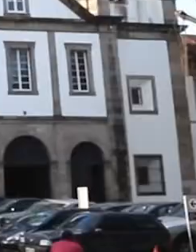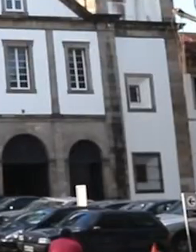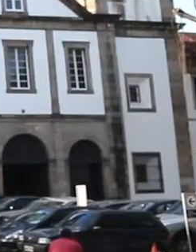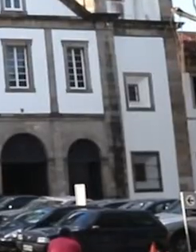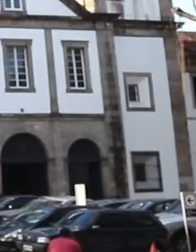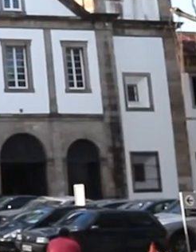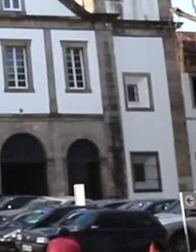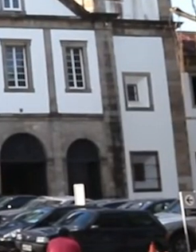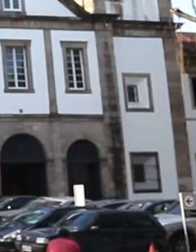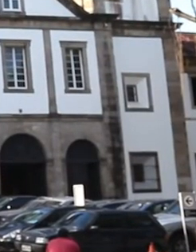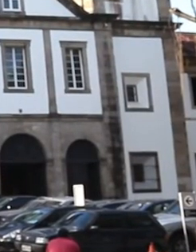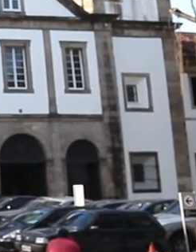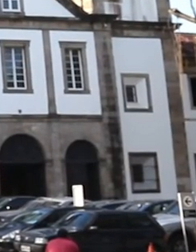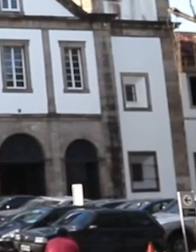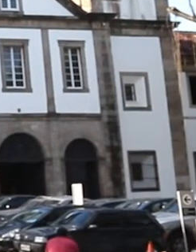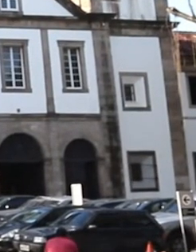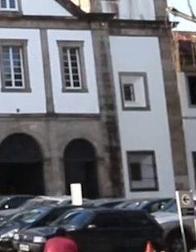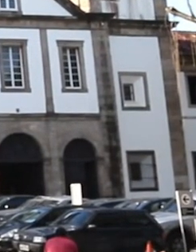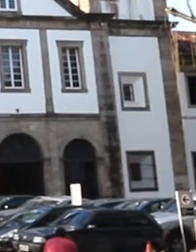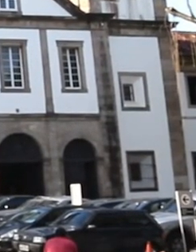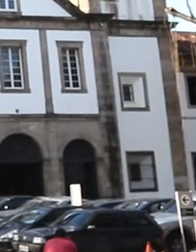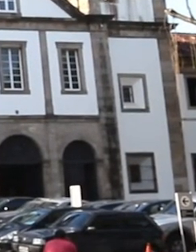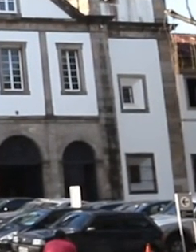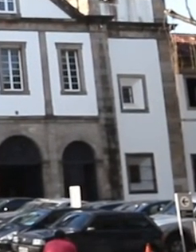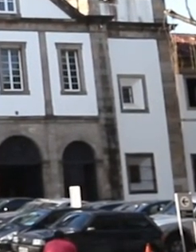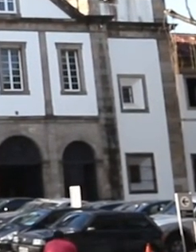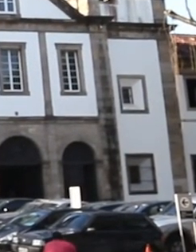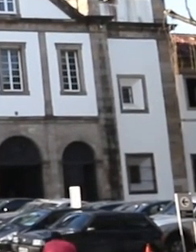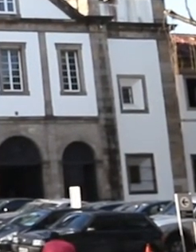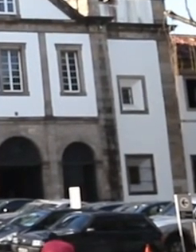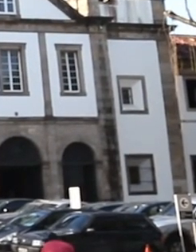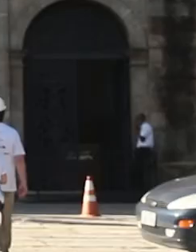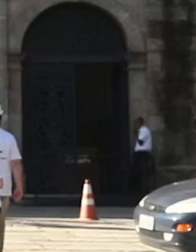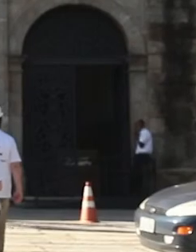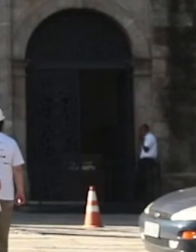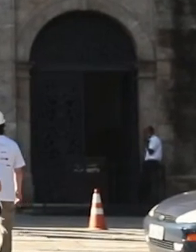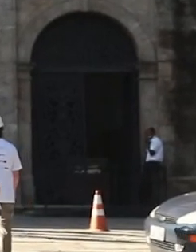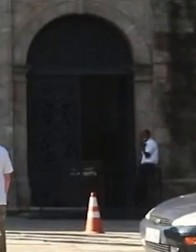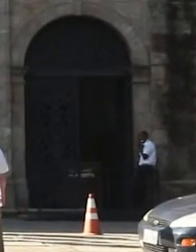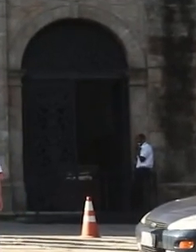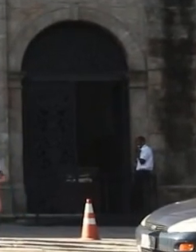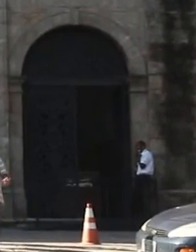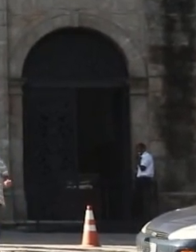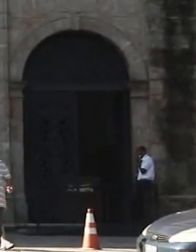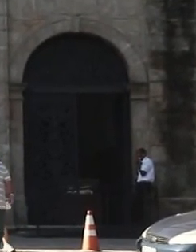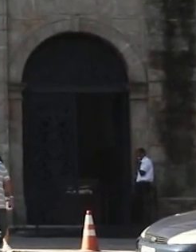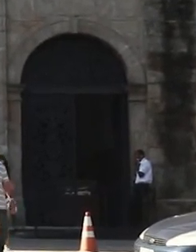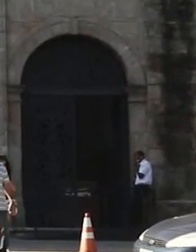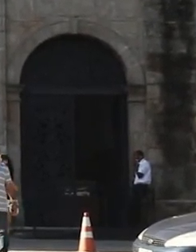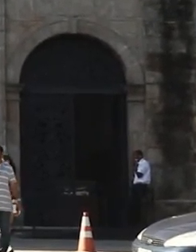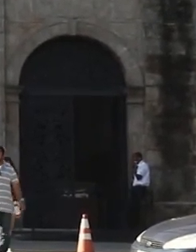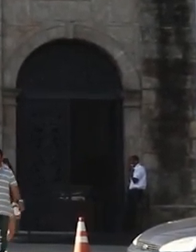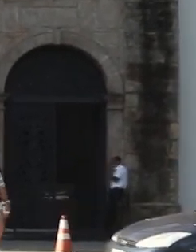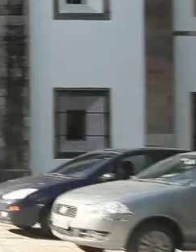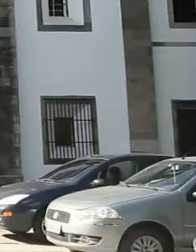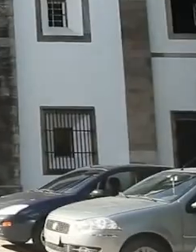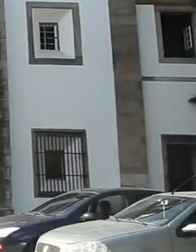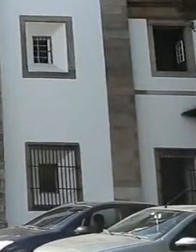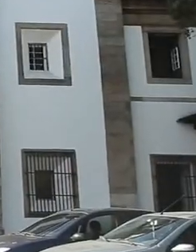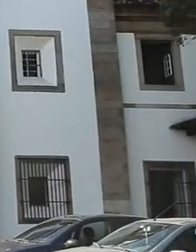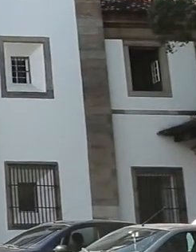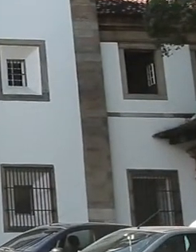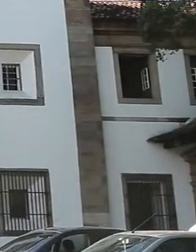No módulo complementar, foram realizadas palestras, seminários e visitas técnicas para apresentar aos alunos experiências